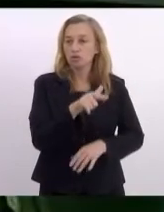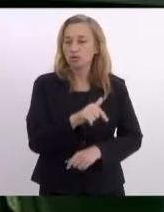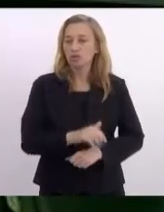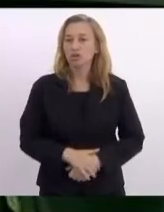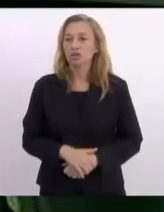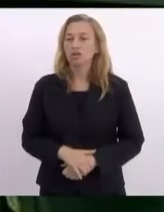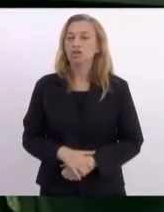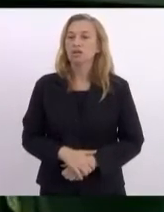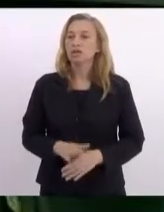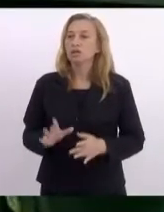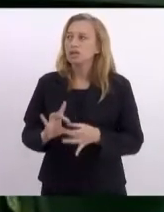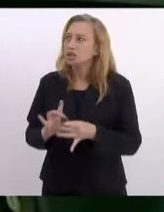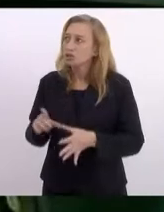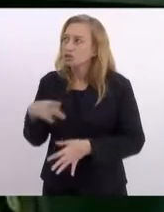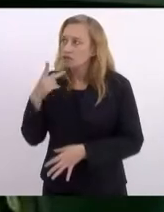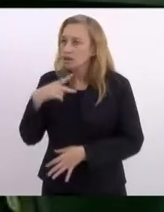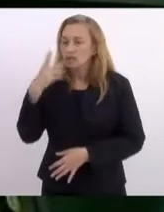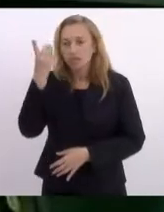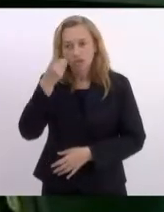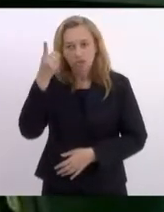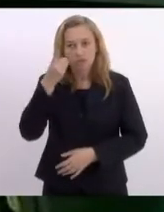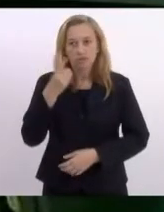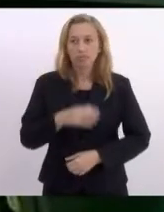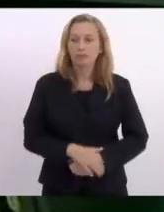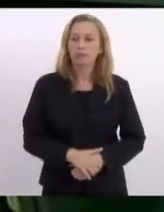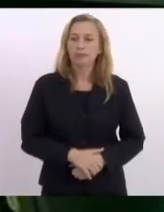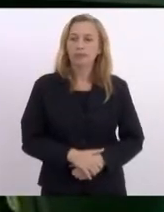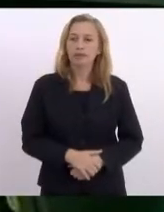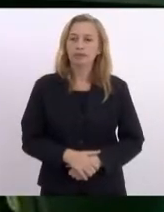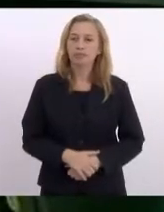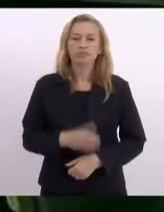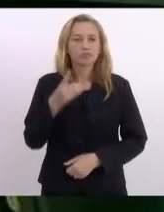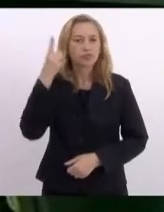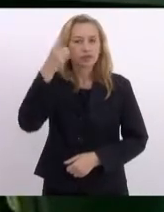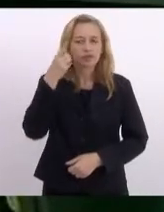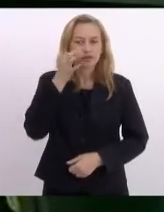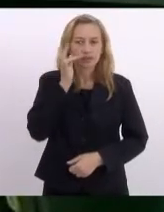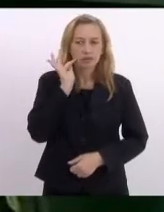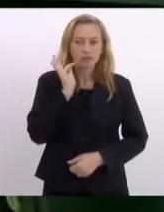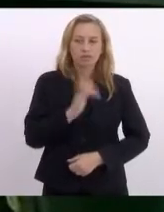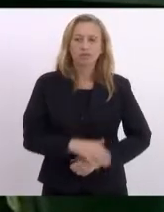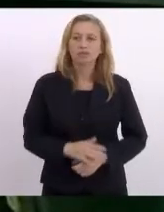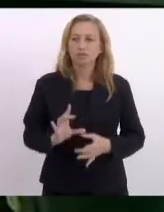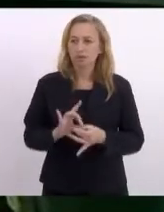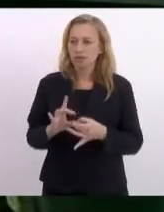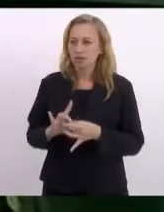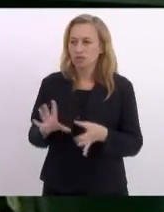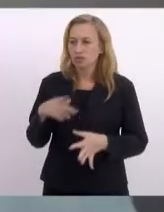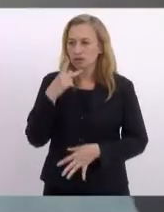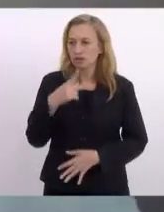uma parte, deputado? Deputado Flávio, concede uma parte?